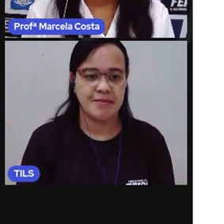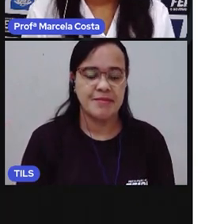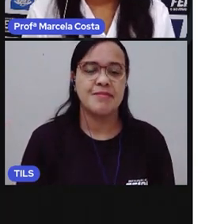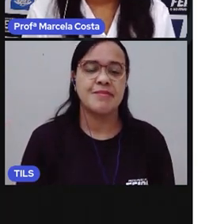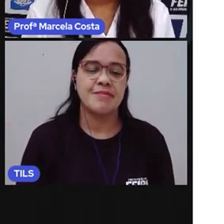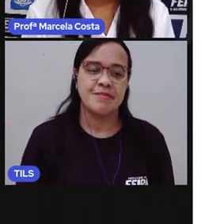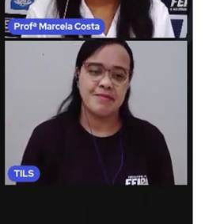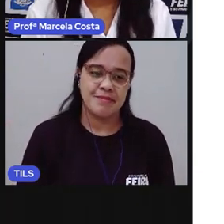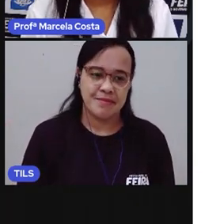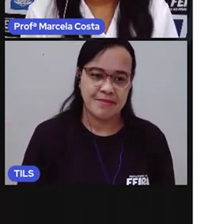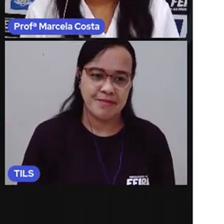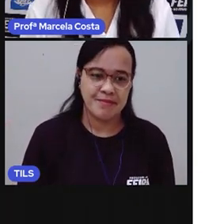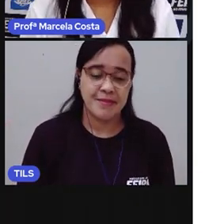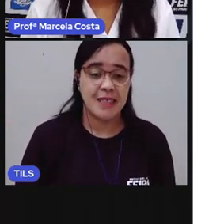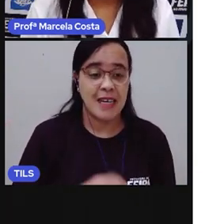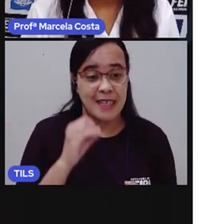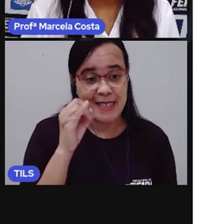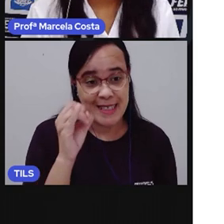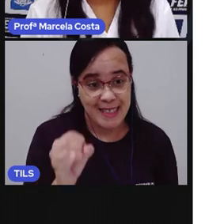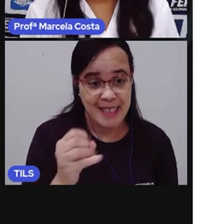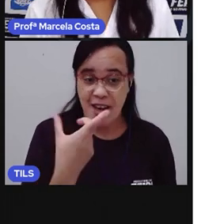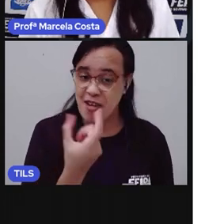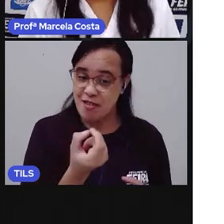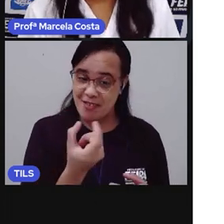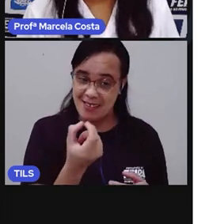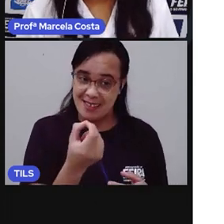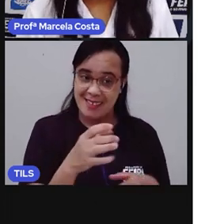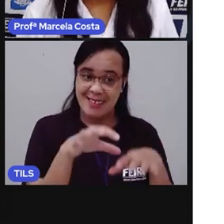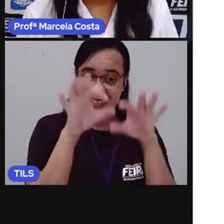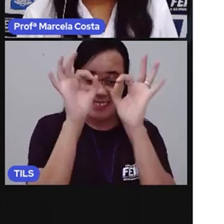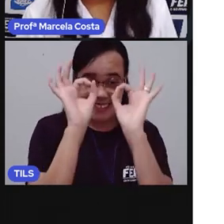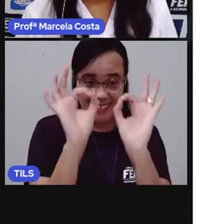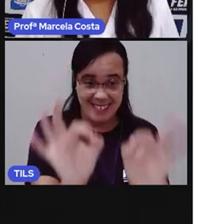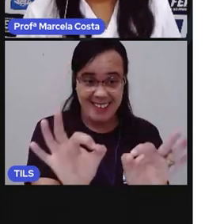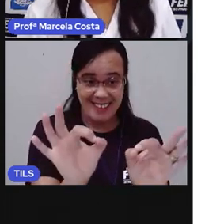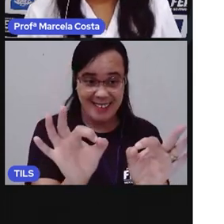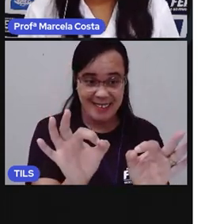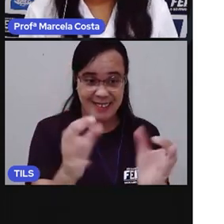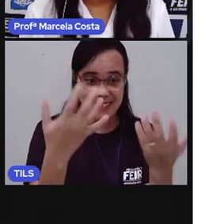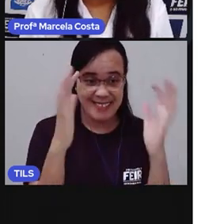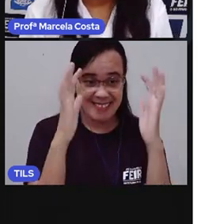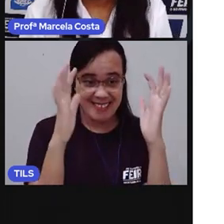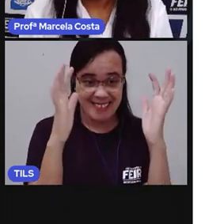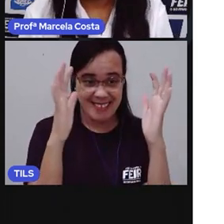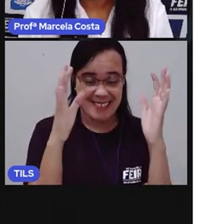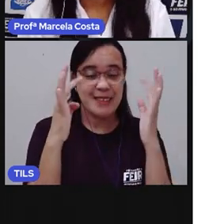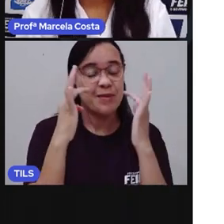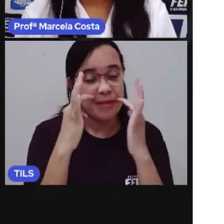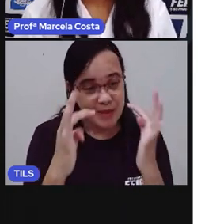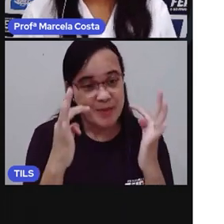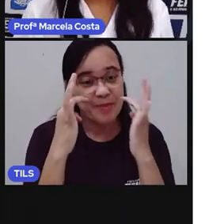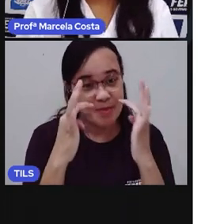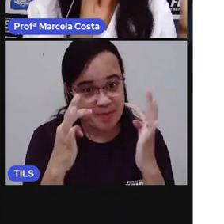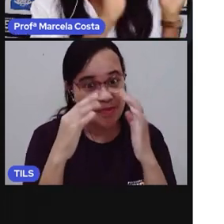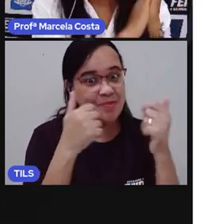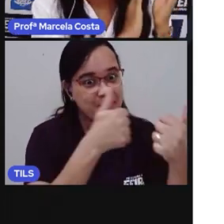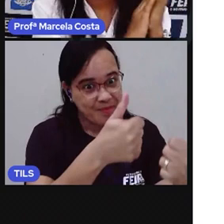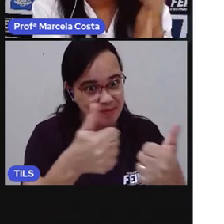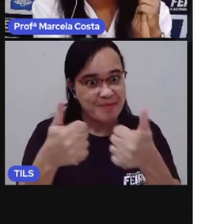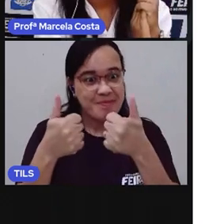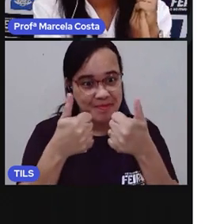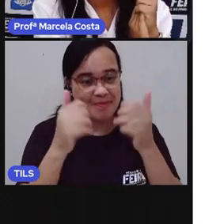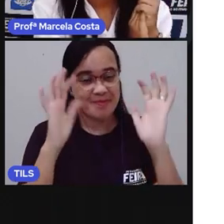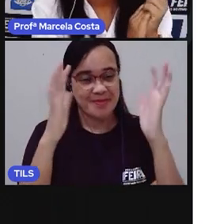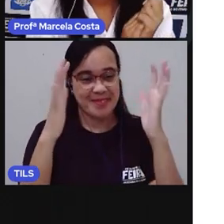E quem disse que 20 acertou prestou atenção na aula muito bem